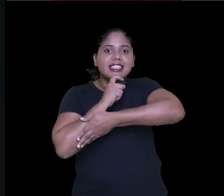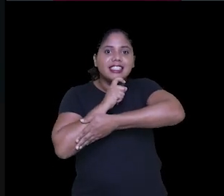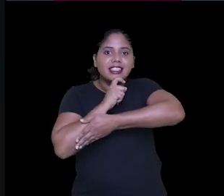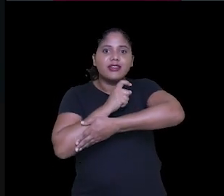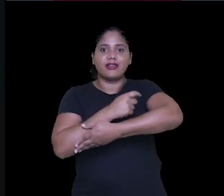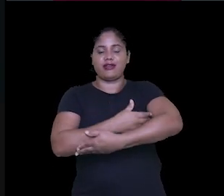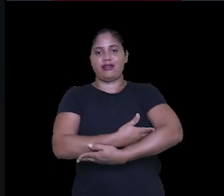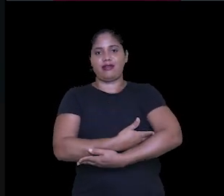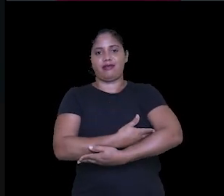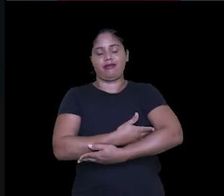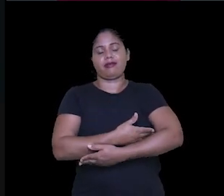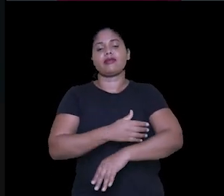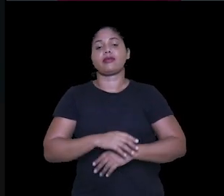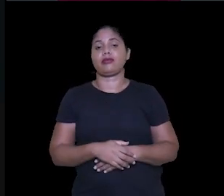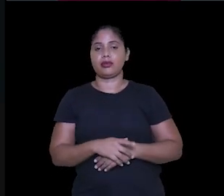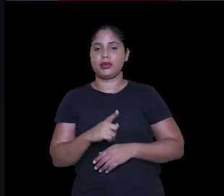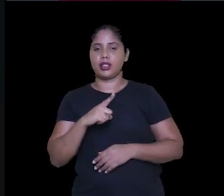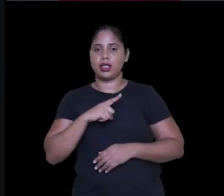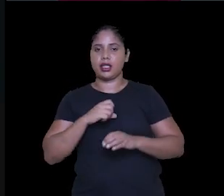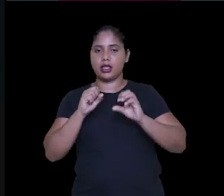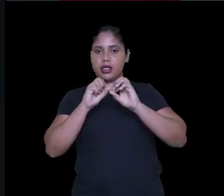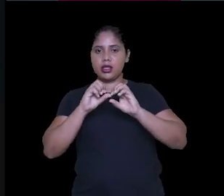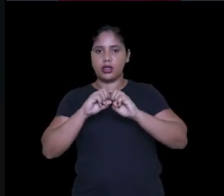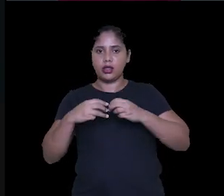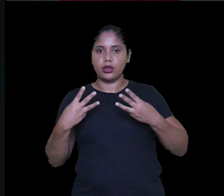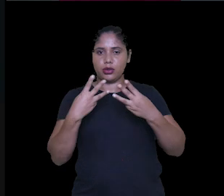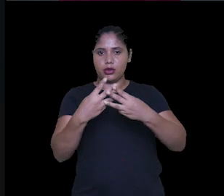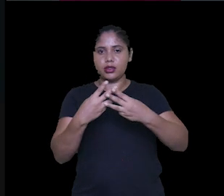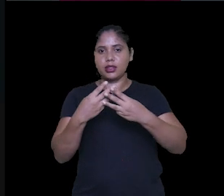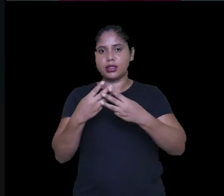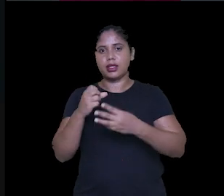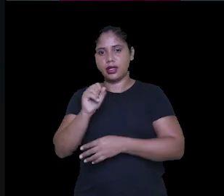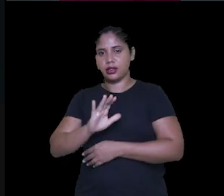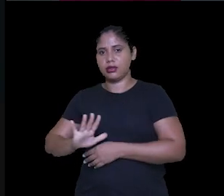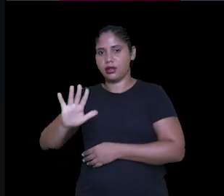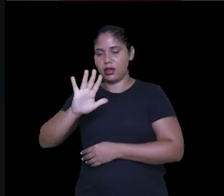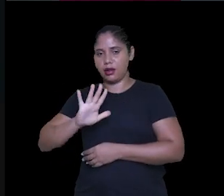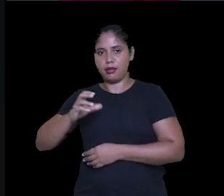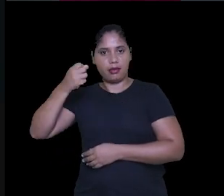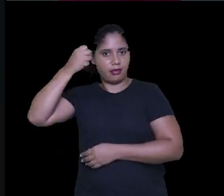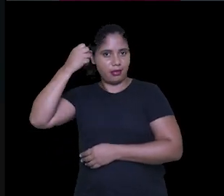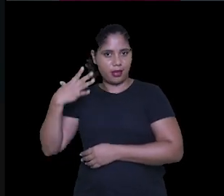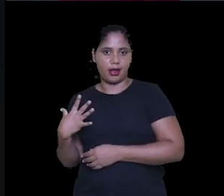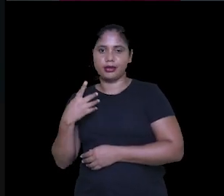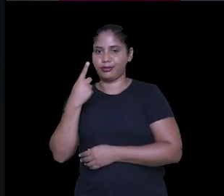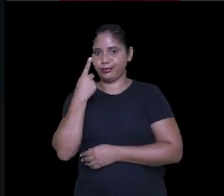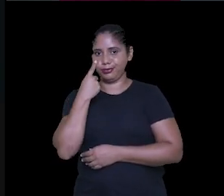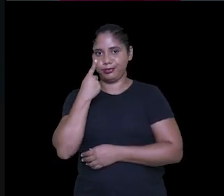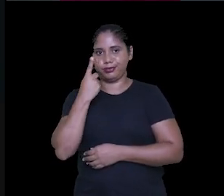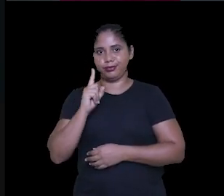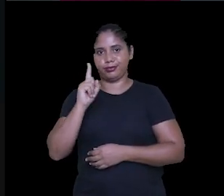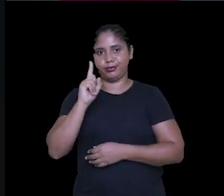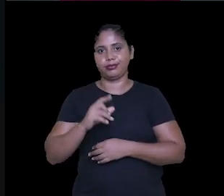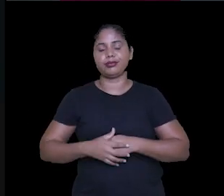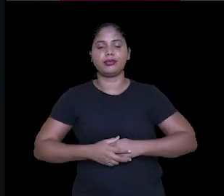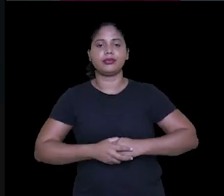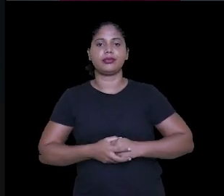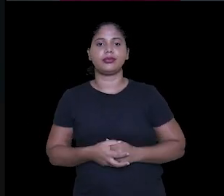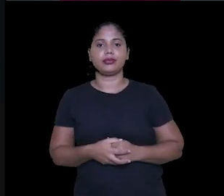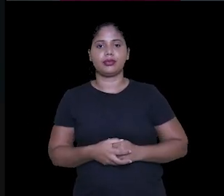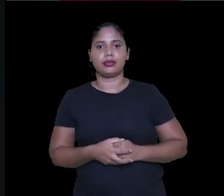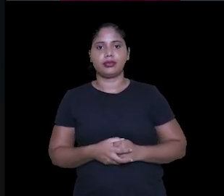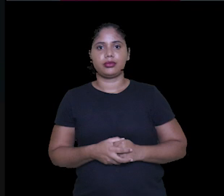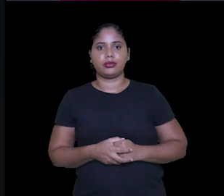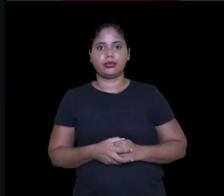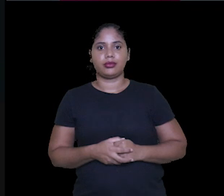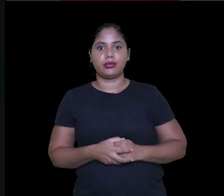Aqui no slide a gente tem uma imagem mostrando como é o leite nos primeiros dias de vida do bebê. Então,